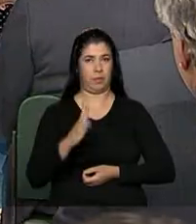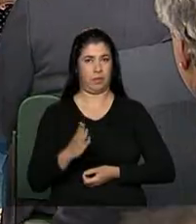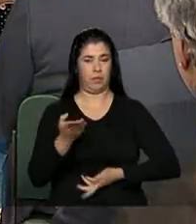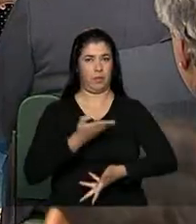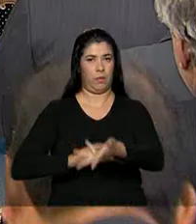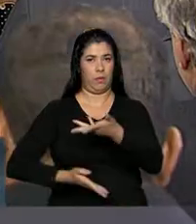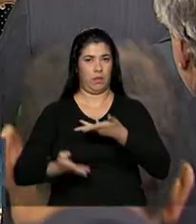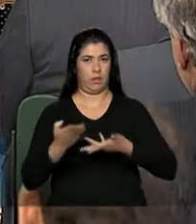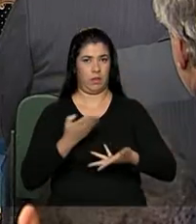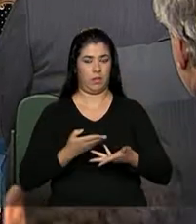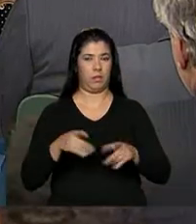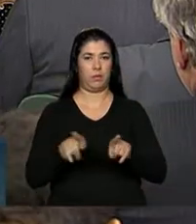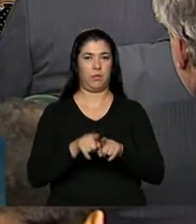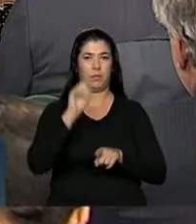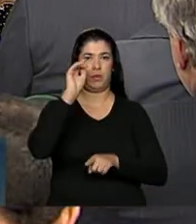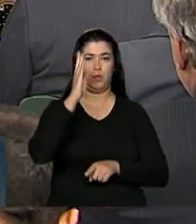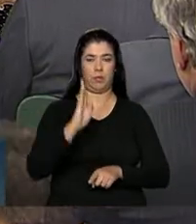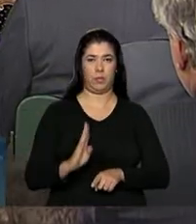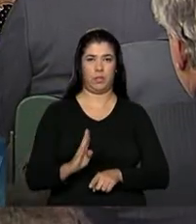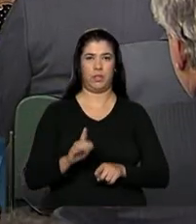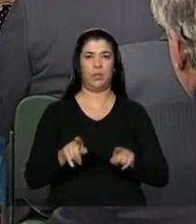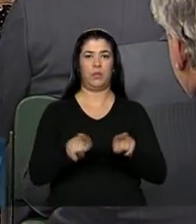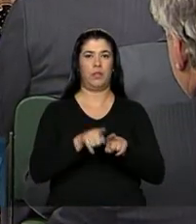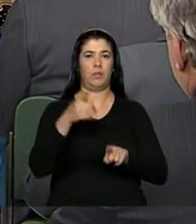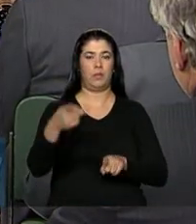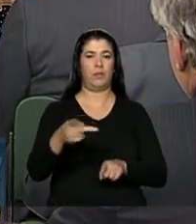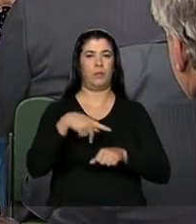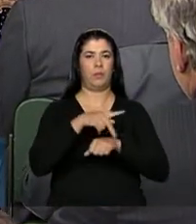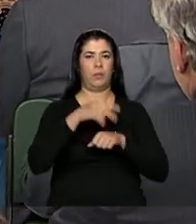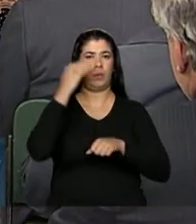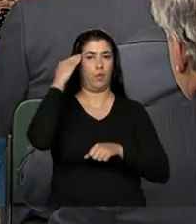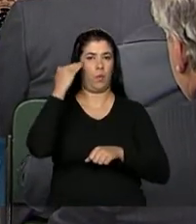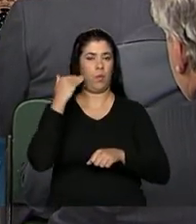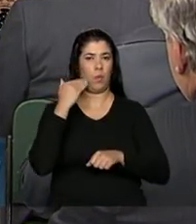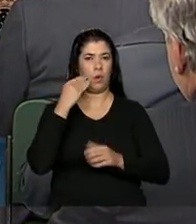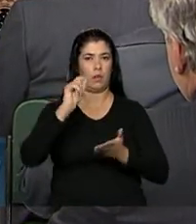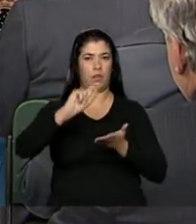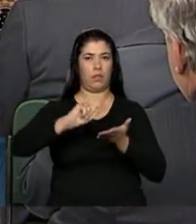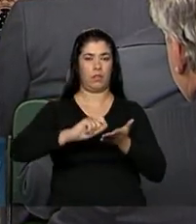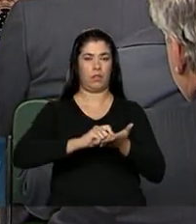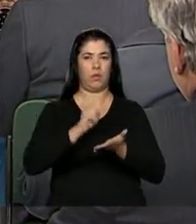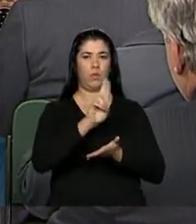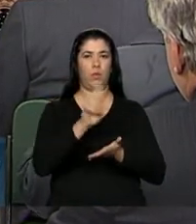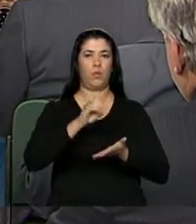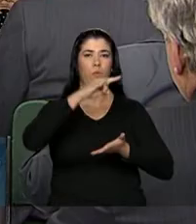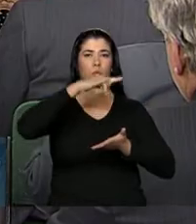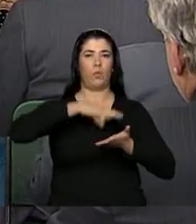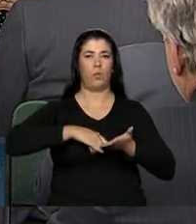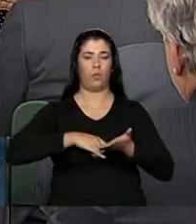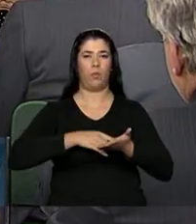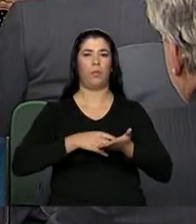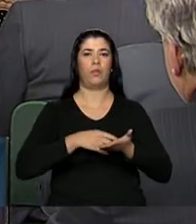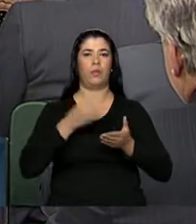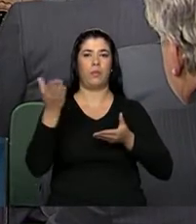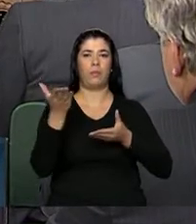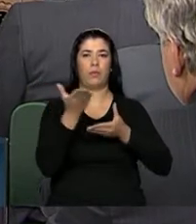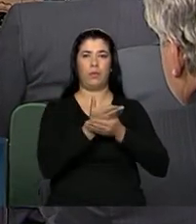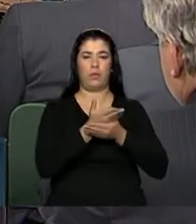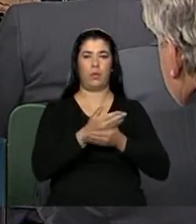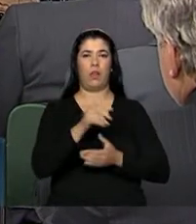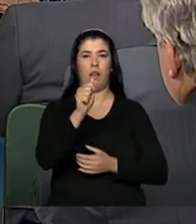o ministro das Relações Exteriores da Coreia e o ministro da Fazenda do Brasil assinam um ato, eles celebram um protocolo adicional